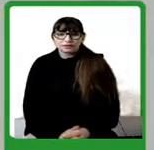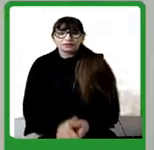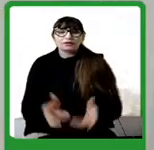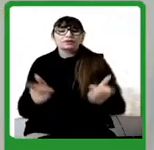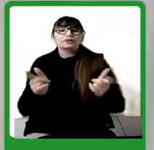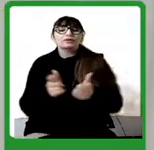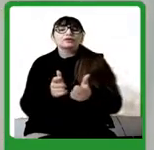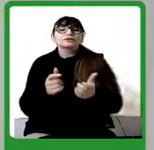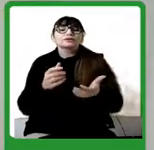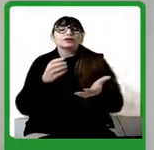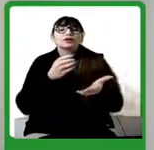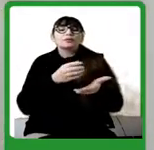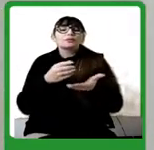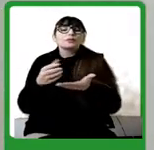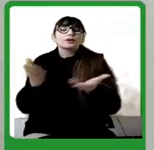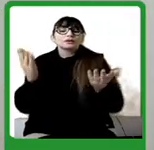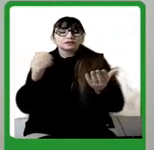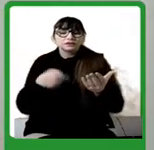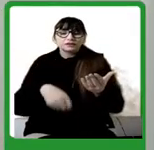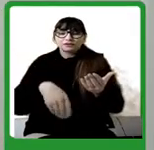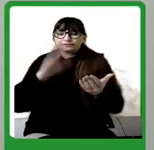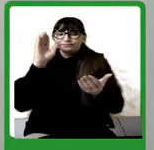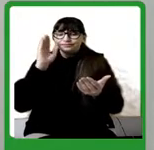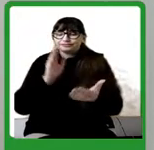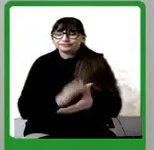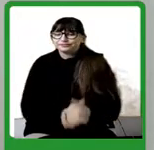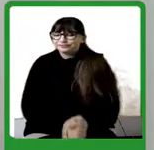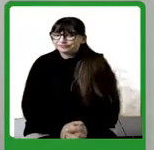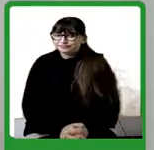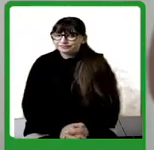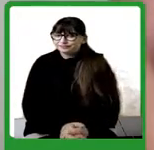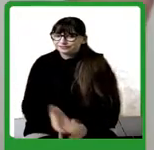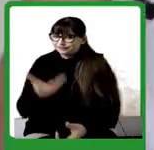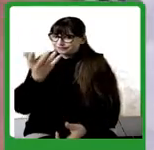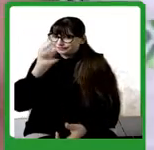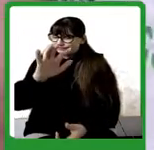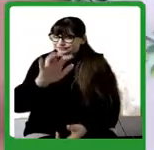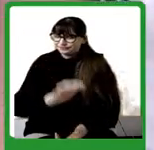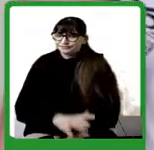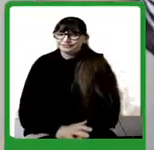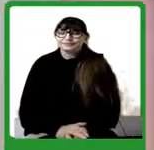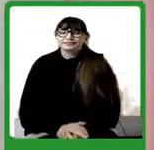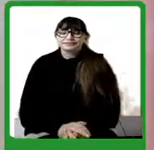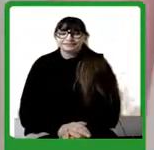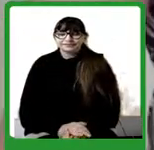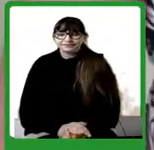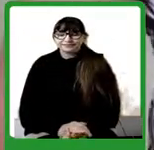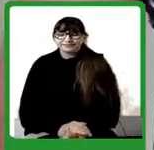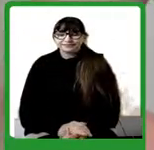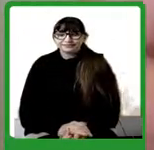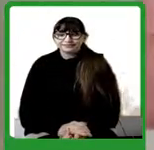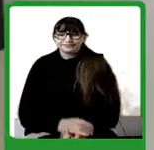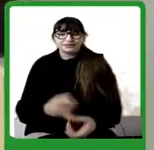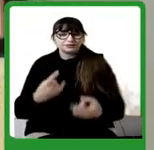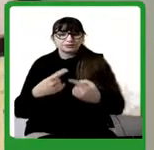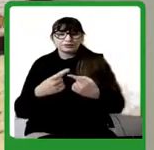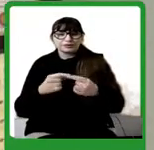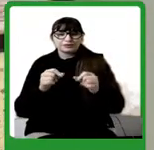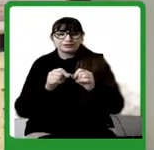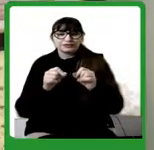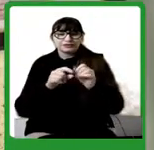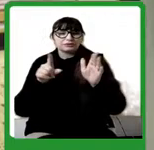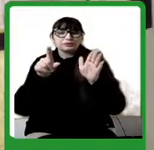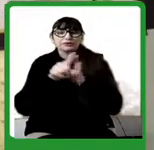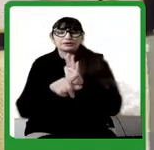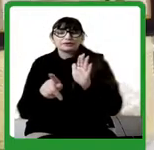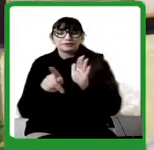eu vou te encher um pote para fazer um colar de um pote. Vai virar um colar. Por que estão fazendo só pergunta de pote?